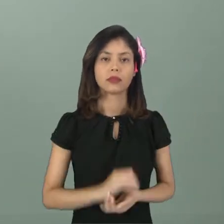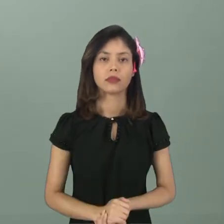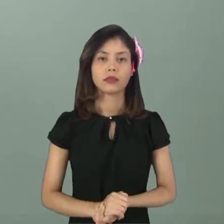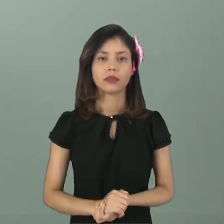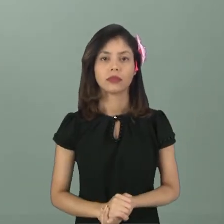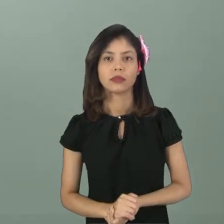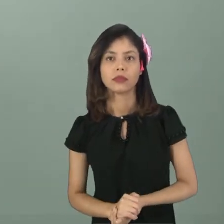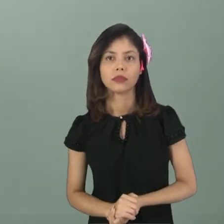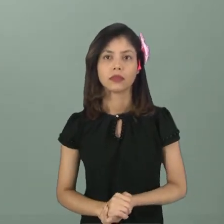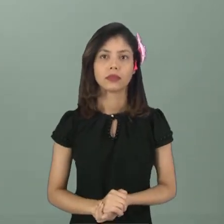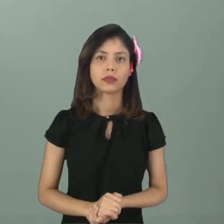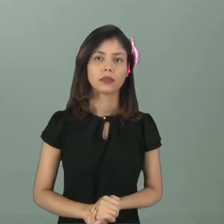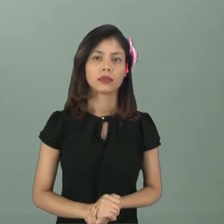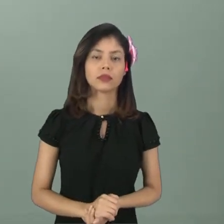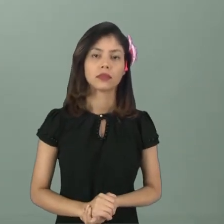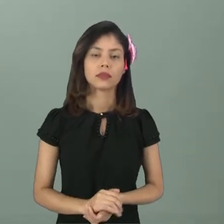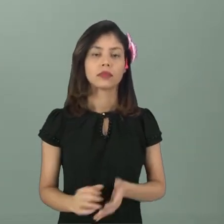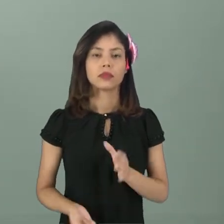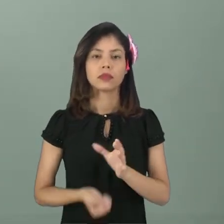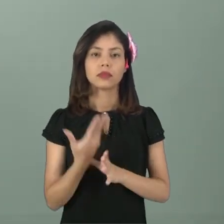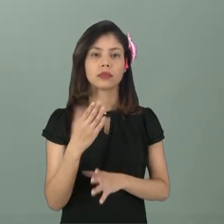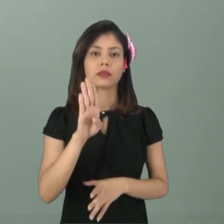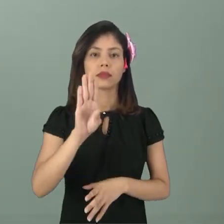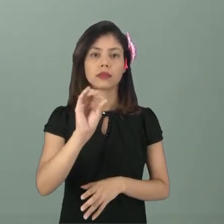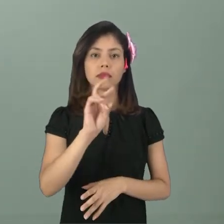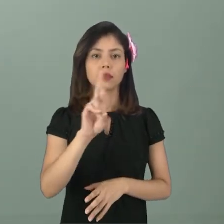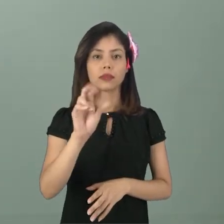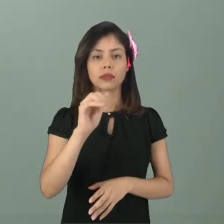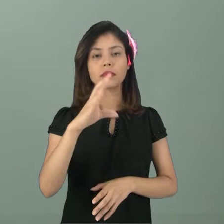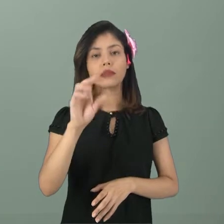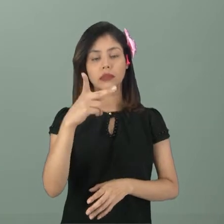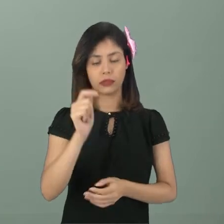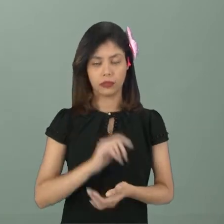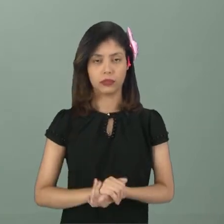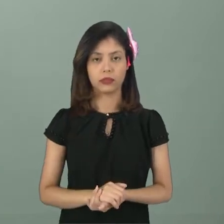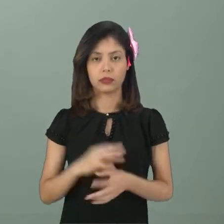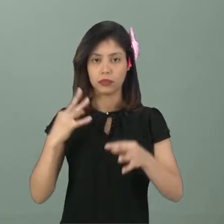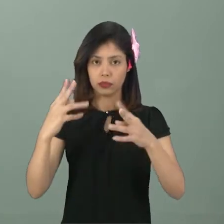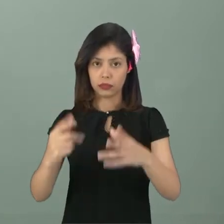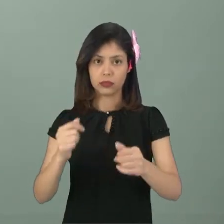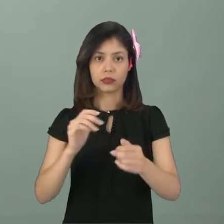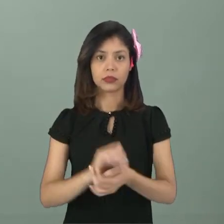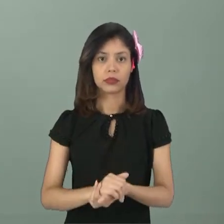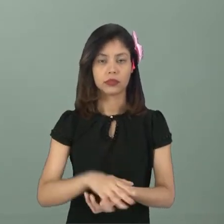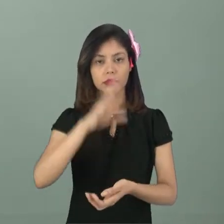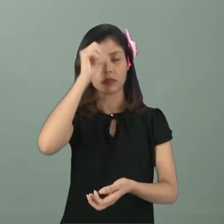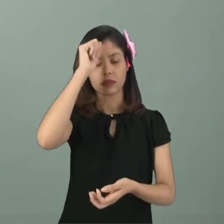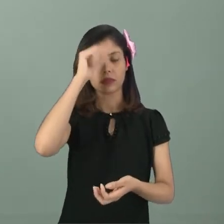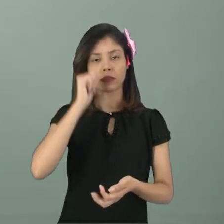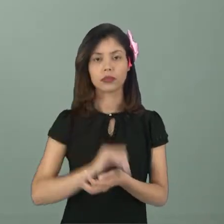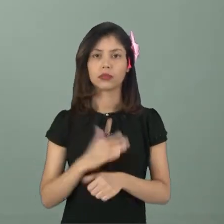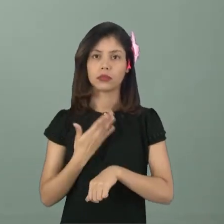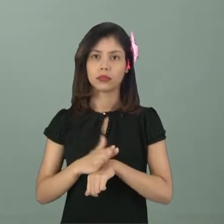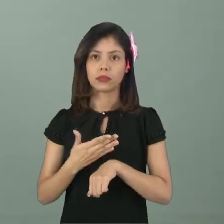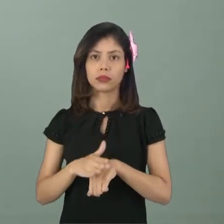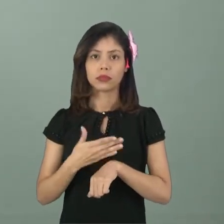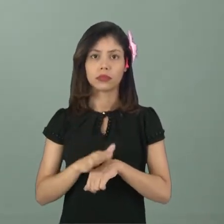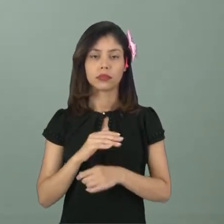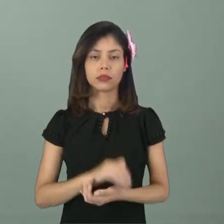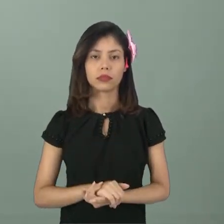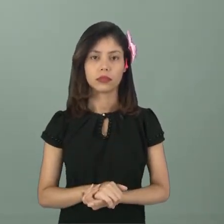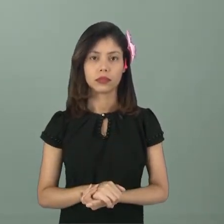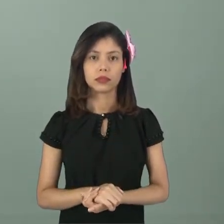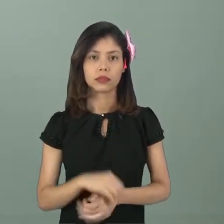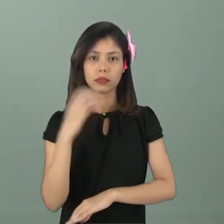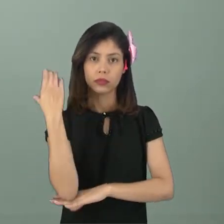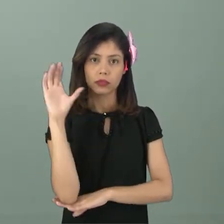E, posteriormente, iam criar a borracha. Isso tudo eles foram aprendendo na prática.